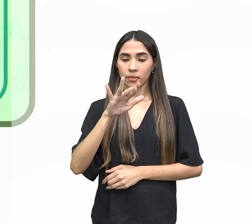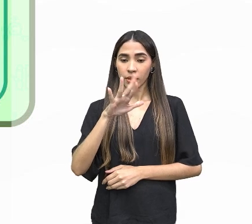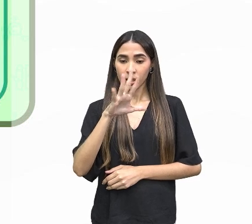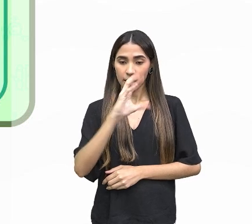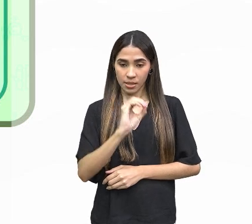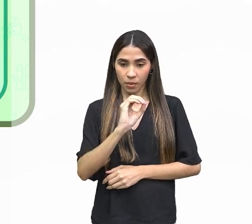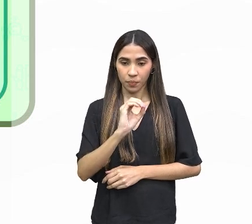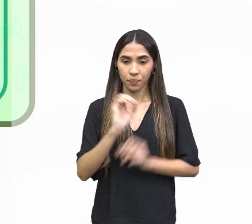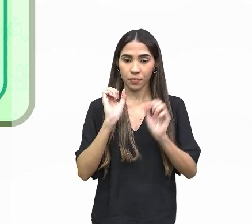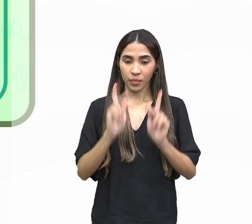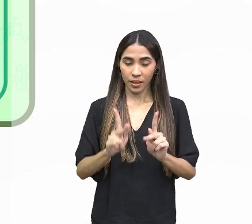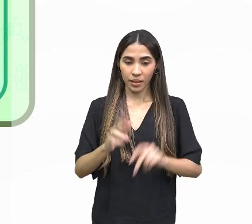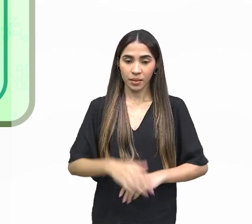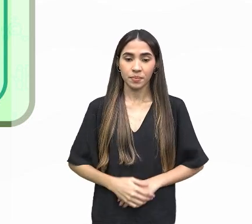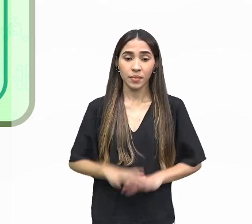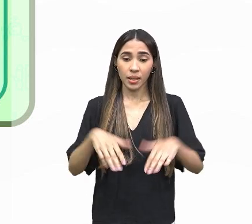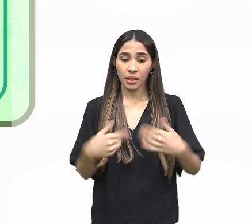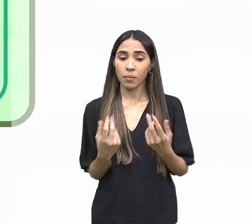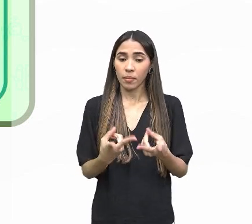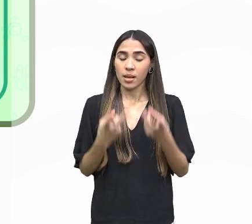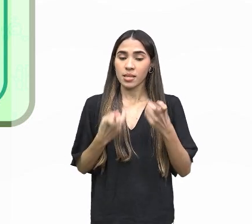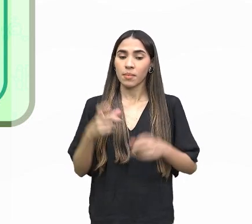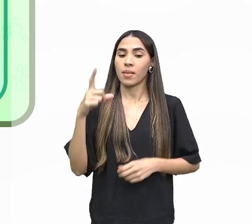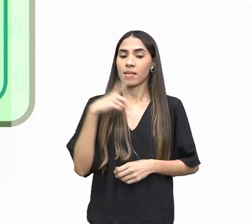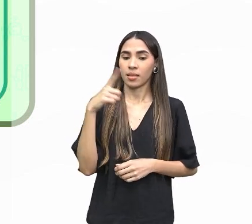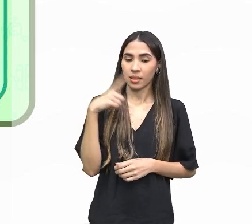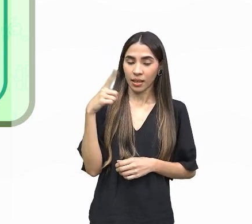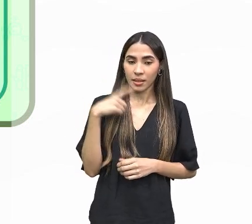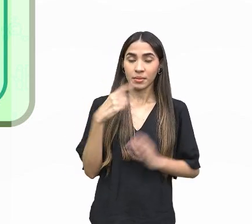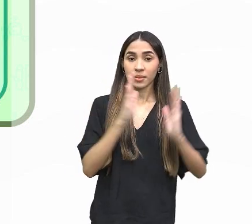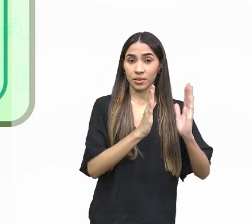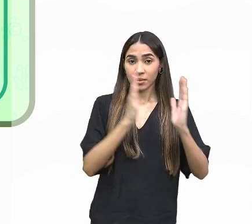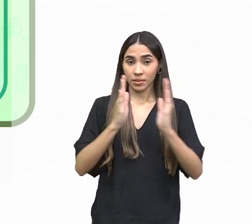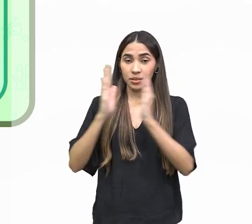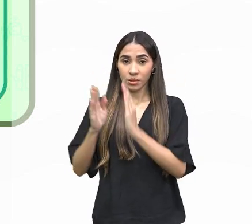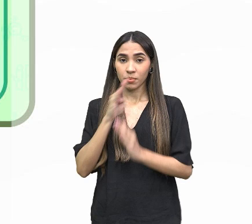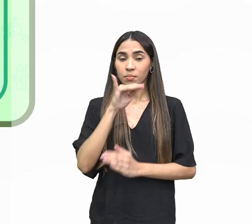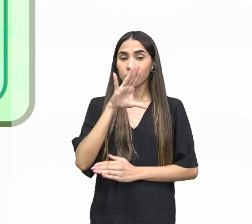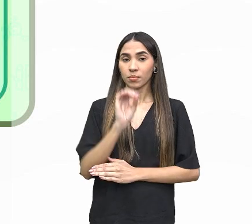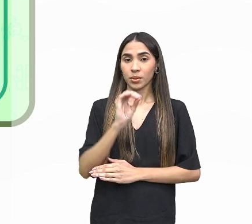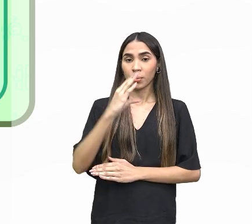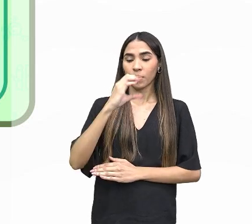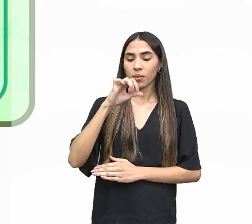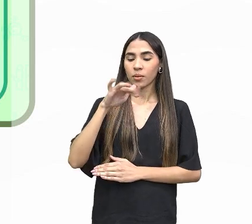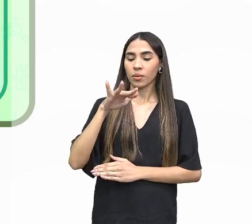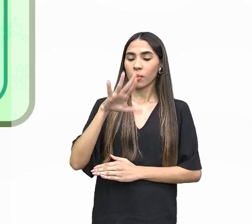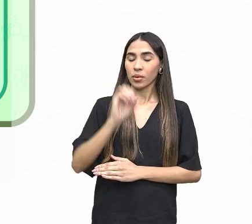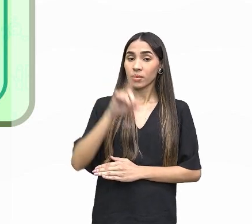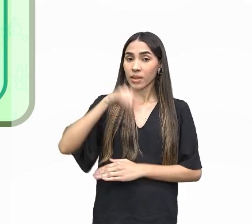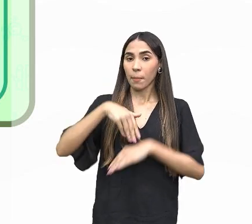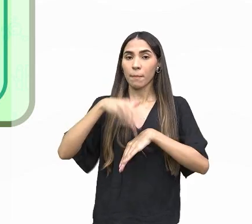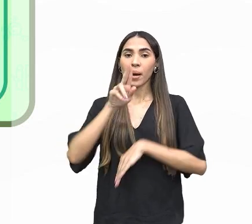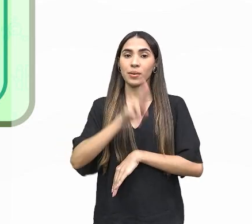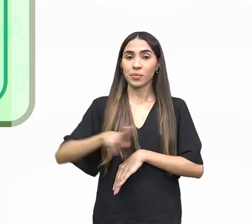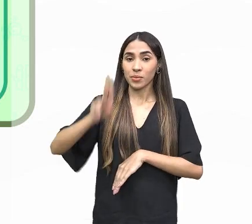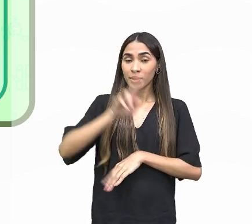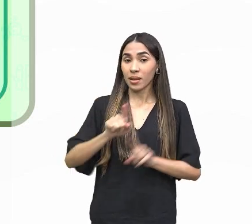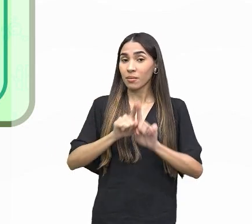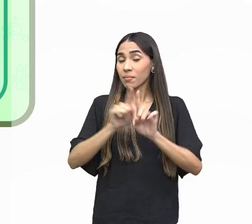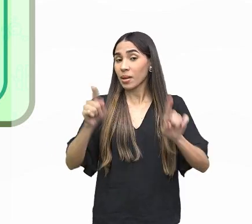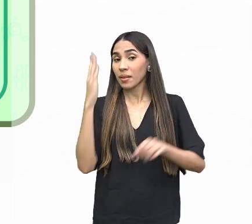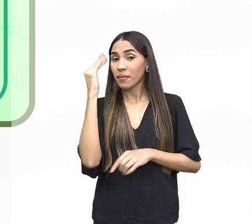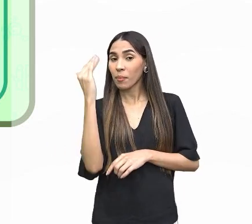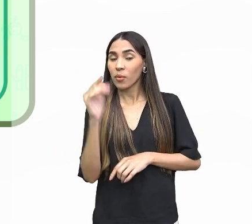transesterificação. Pronto. Então, veja só, nós temos esses tipos de biocombustíveis aí que são muito utilizados. O mais